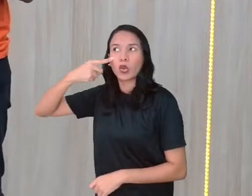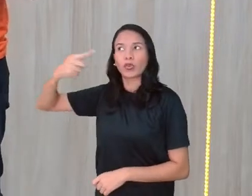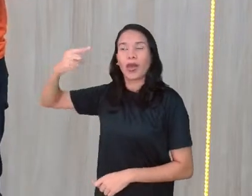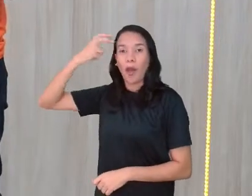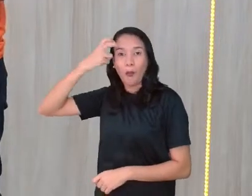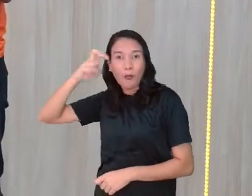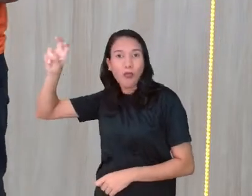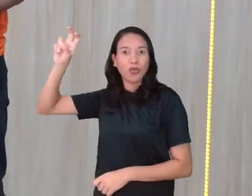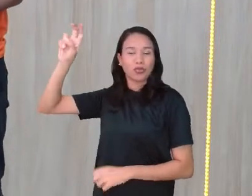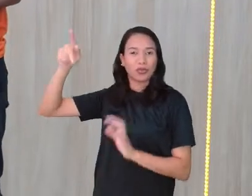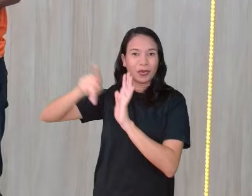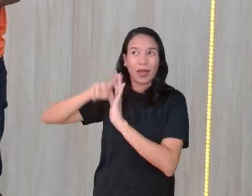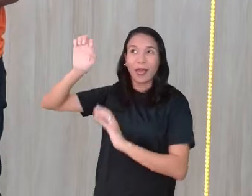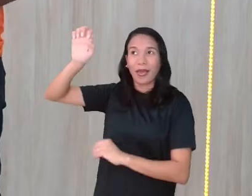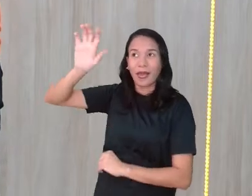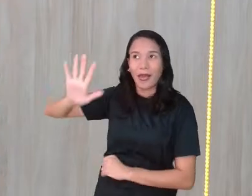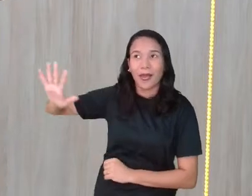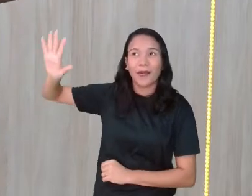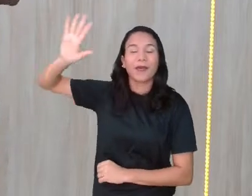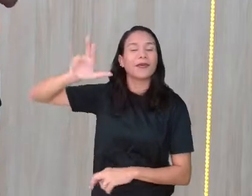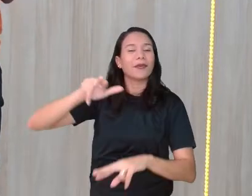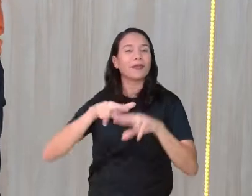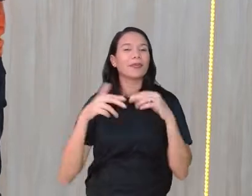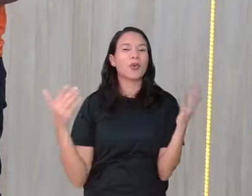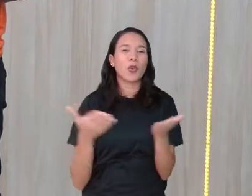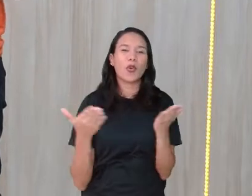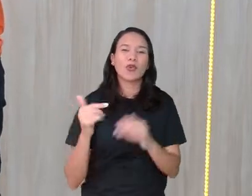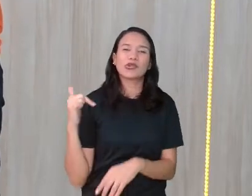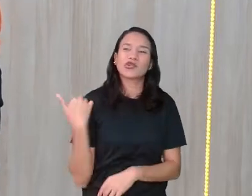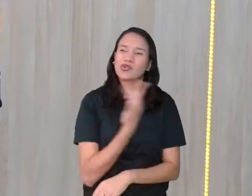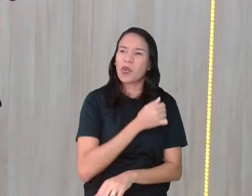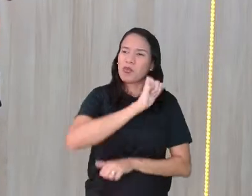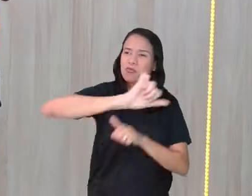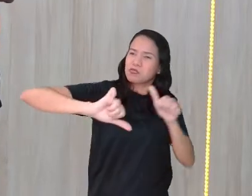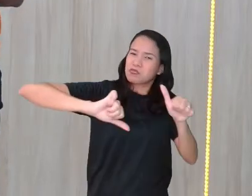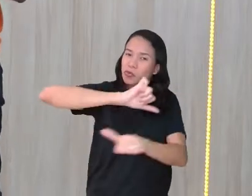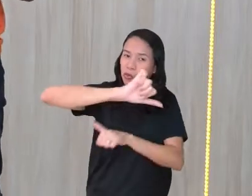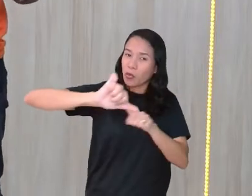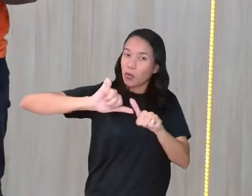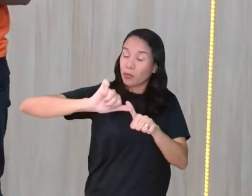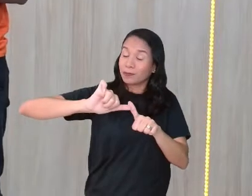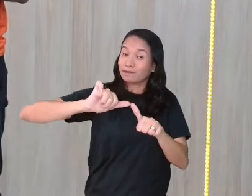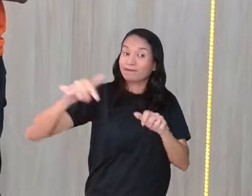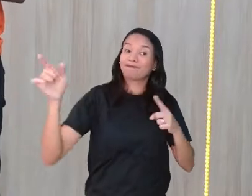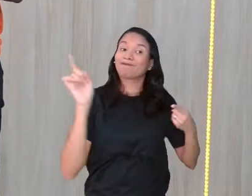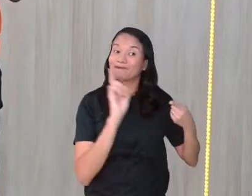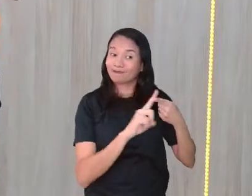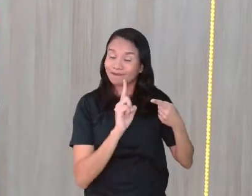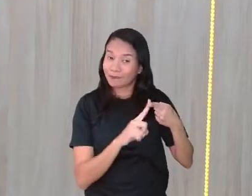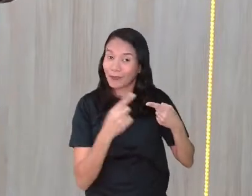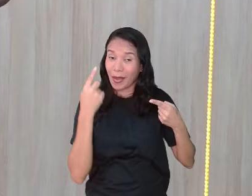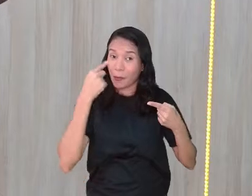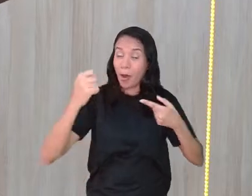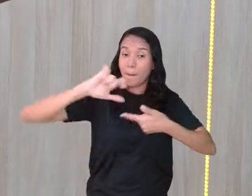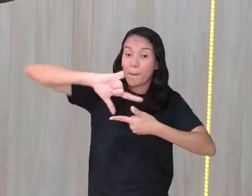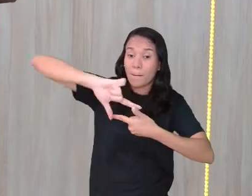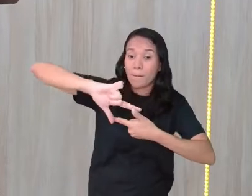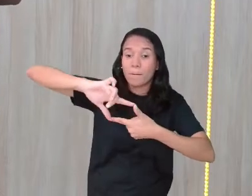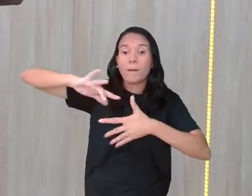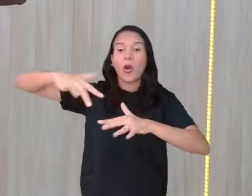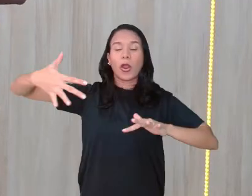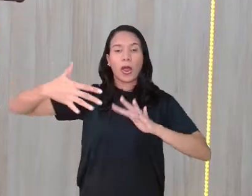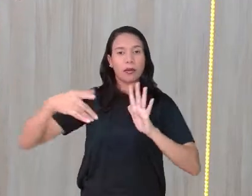À cultura europeia. É por isso que hoje em dia a gente já mudou isso aí. Primeiro porque se modernizou o tipo